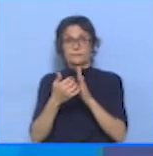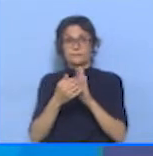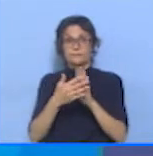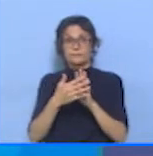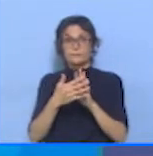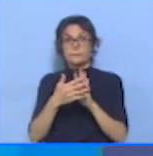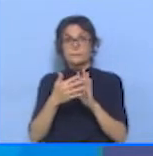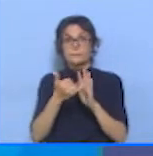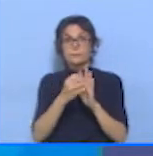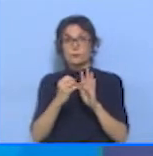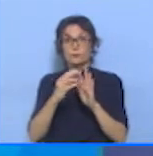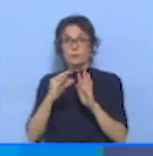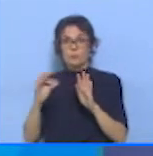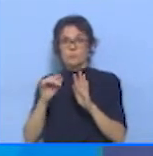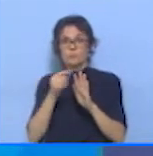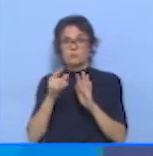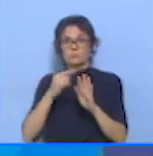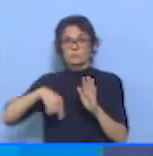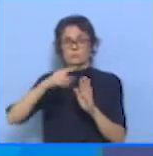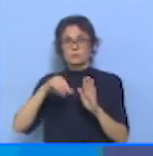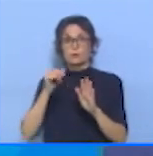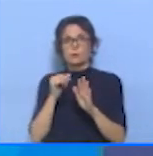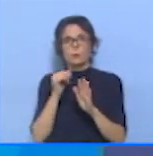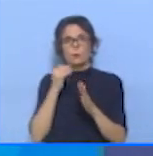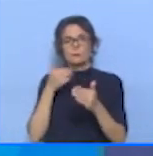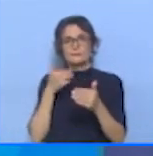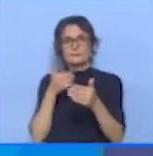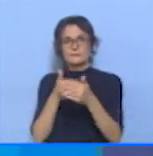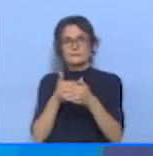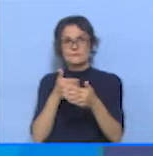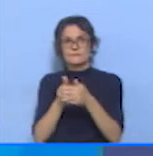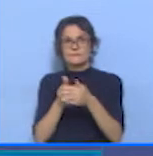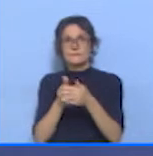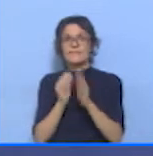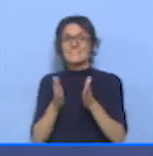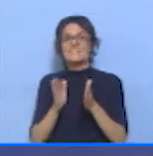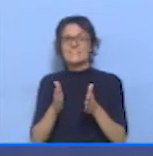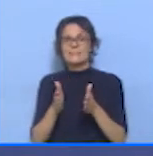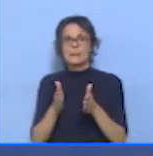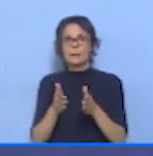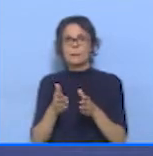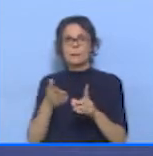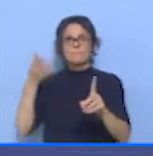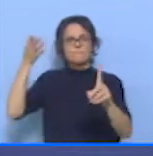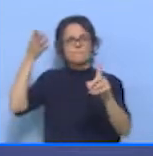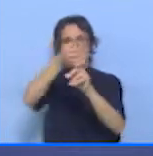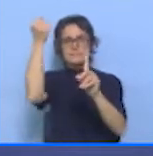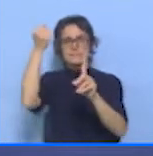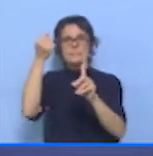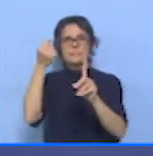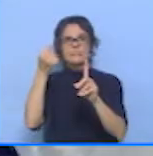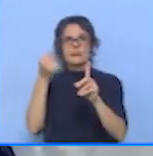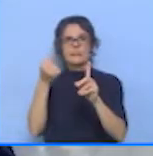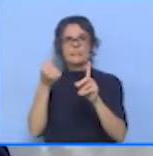passado, nós precisamos de atingir aquilo que nós chamamos a neutralidade carbónica. Ou seja, nós precisamos que o carbono que é